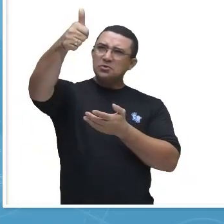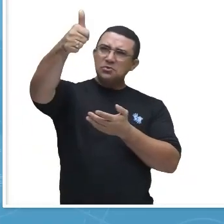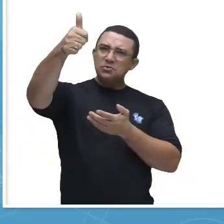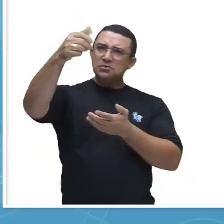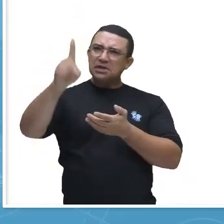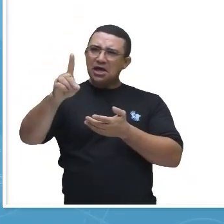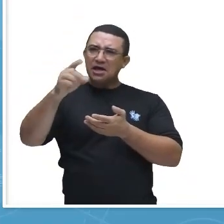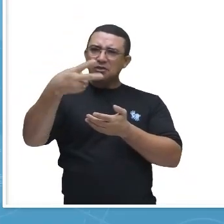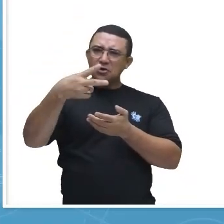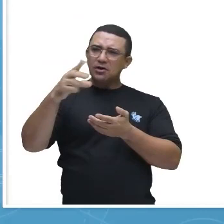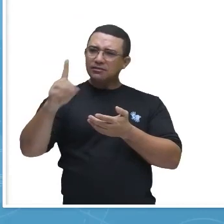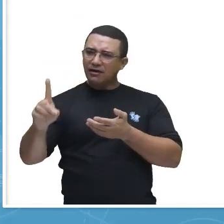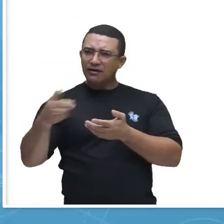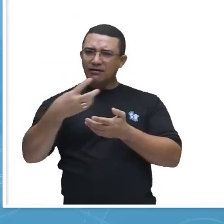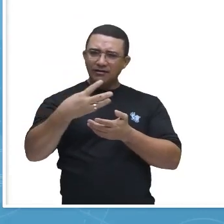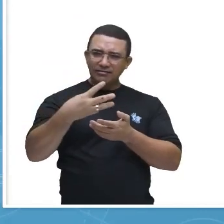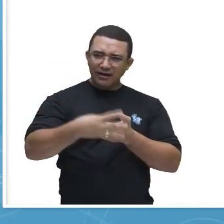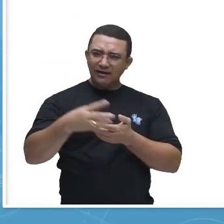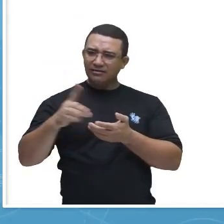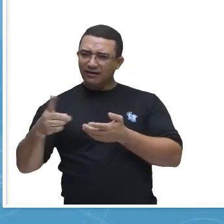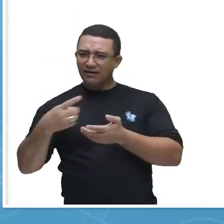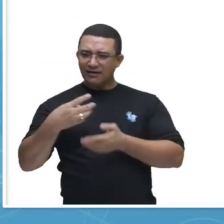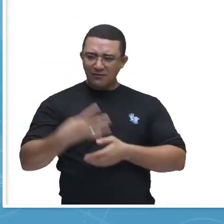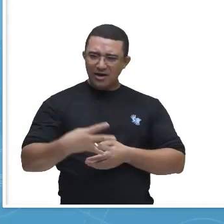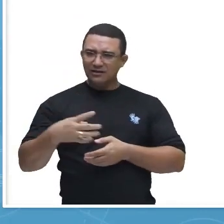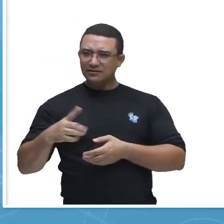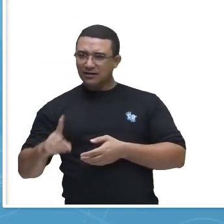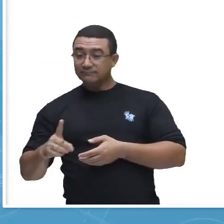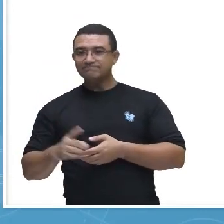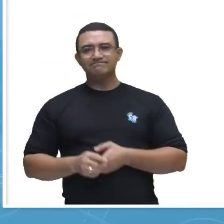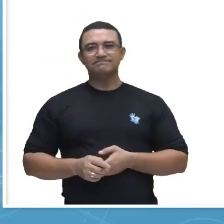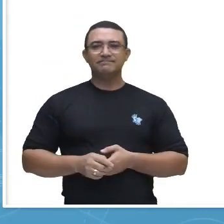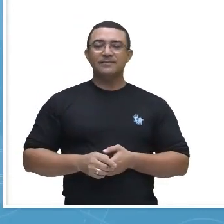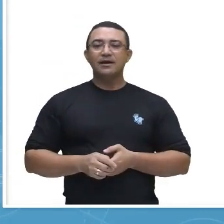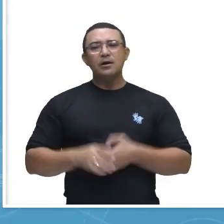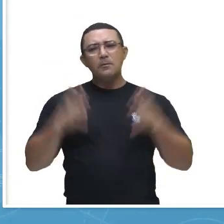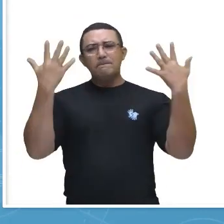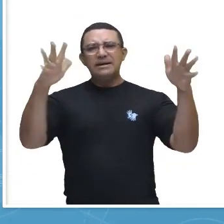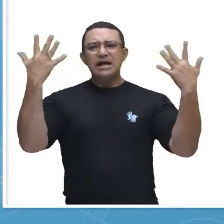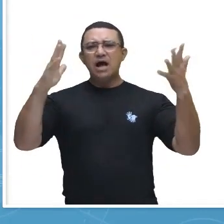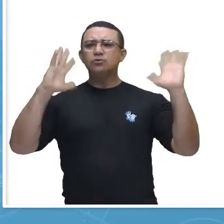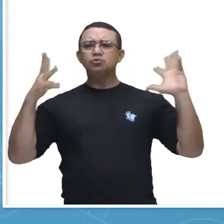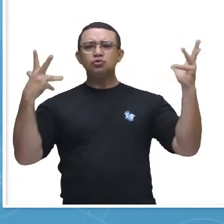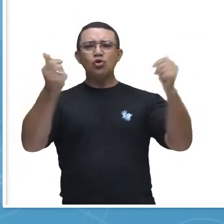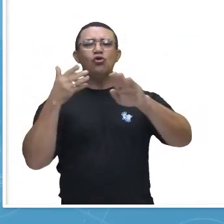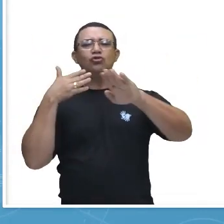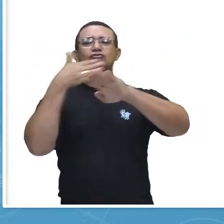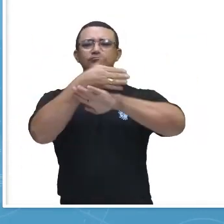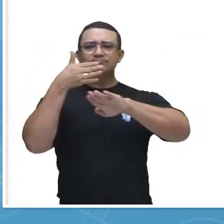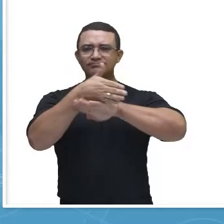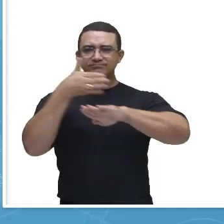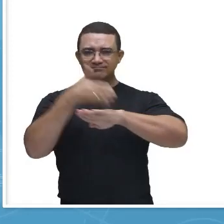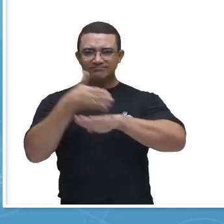tá bom? Então, gente, muito obrigado pela participação de todos vocês,